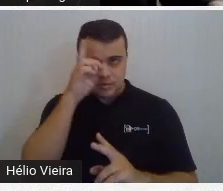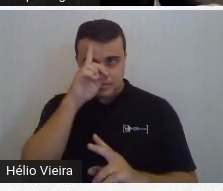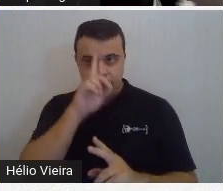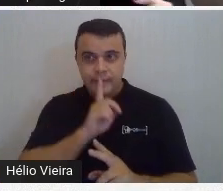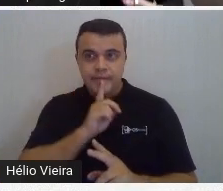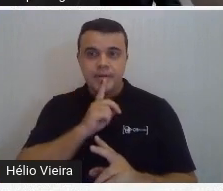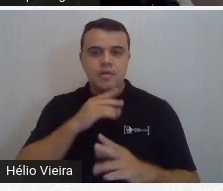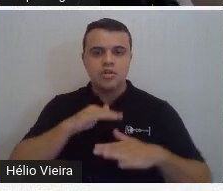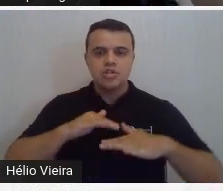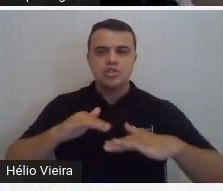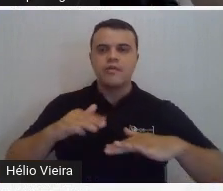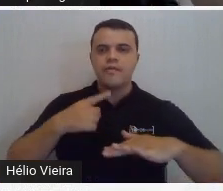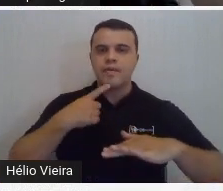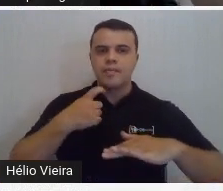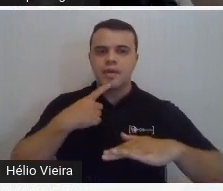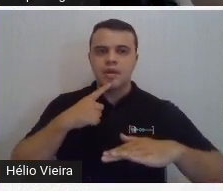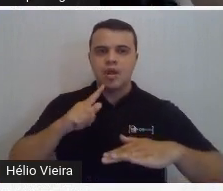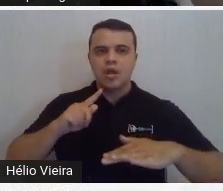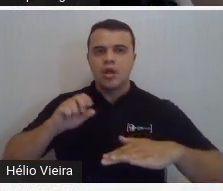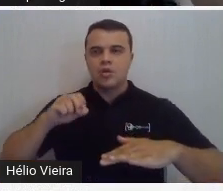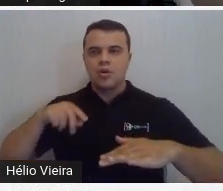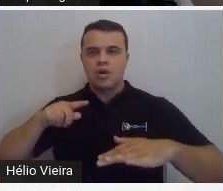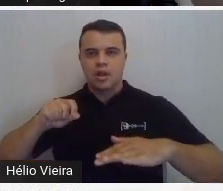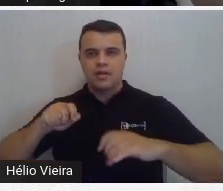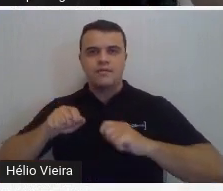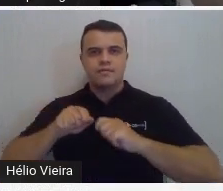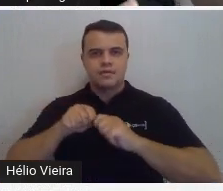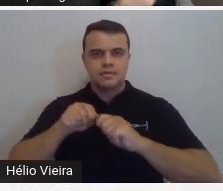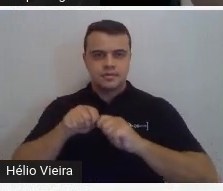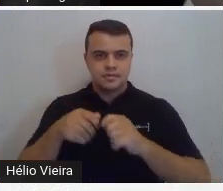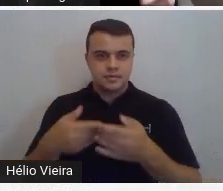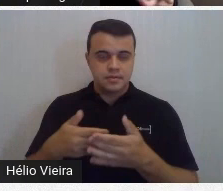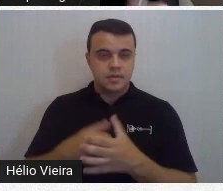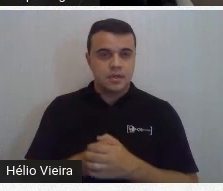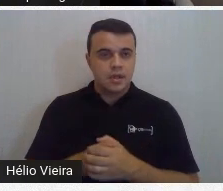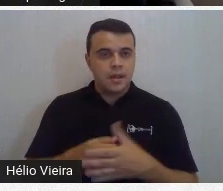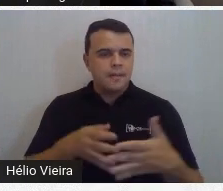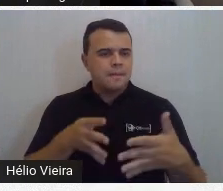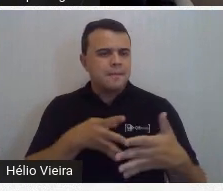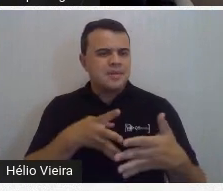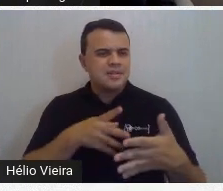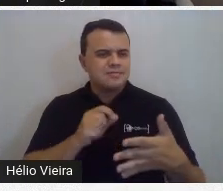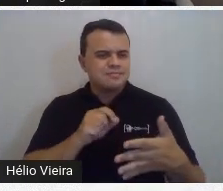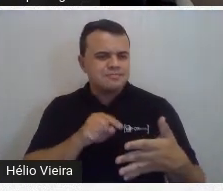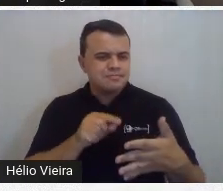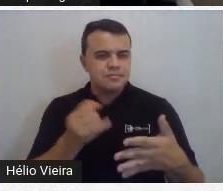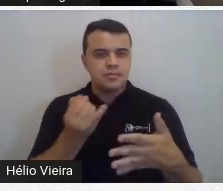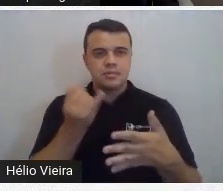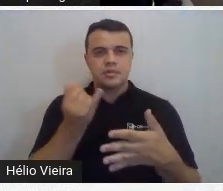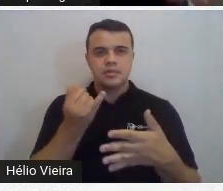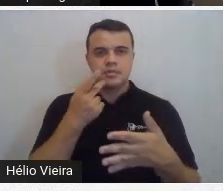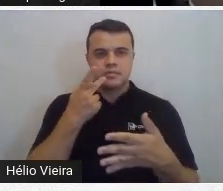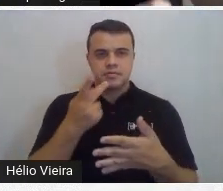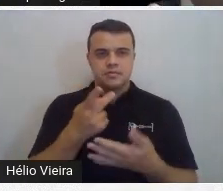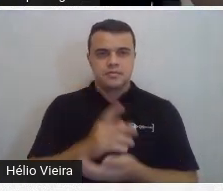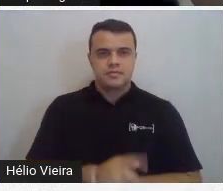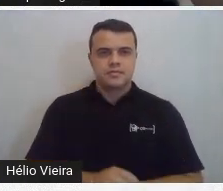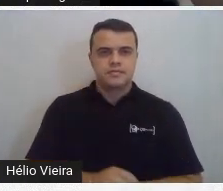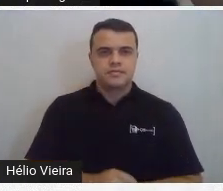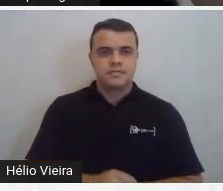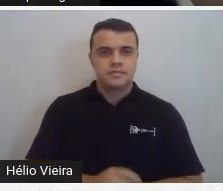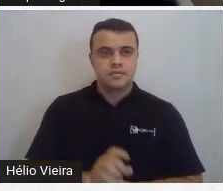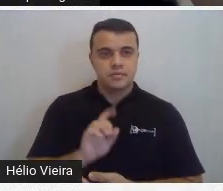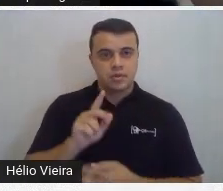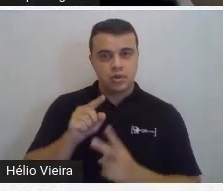chão vermelho, como o Gauguin fez ali atrás, né? E as pinceladas muito marcadas e vivazes. São